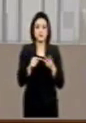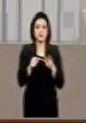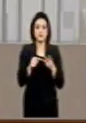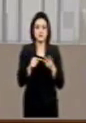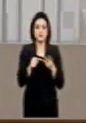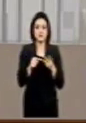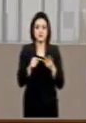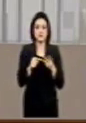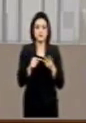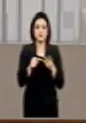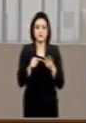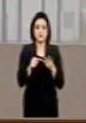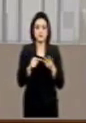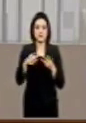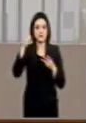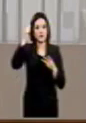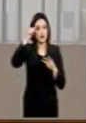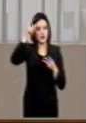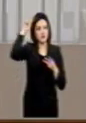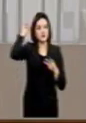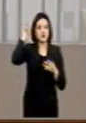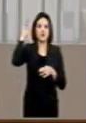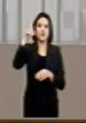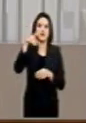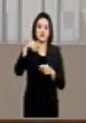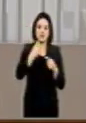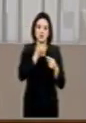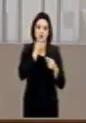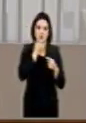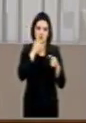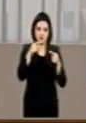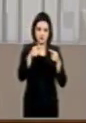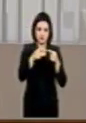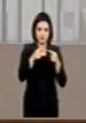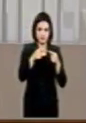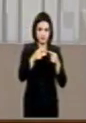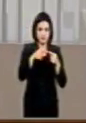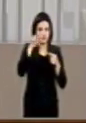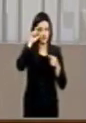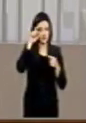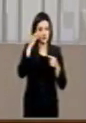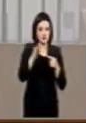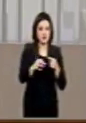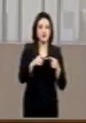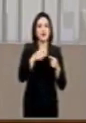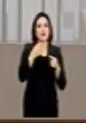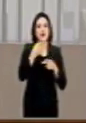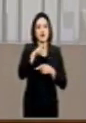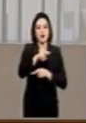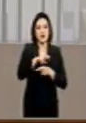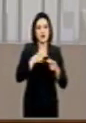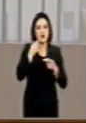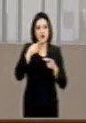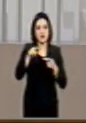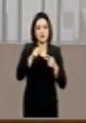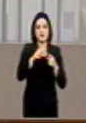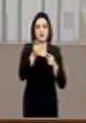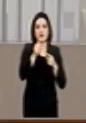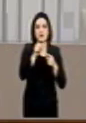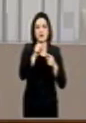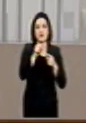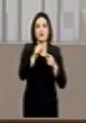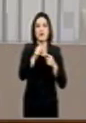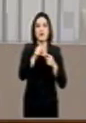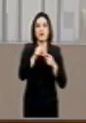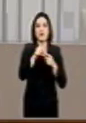vai votar sobre a reclamação e sobre o seu agravo. Aí depois prosseguimos na votação dos demais. Então, Vossa